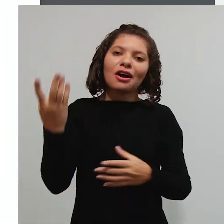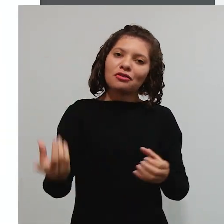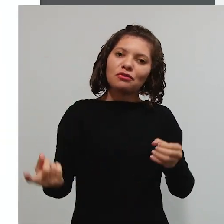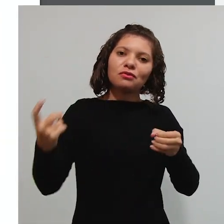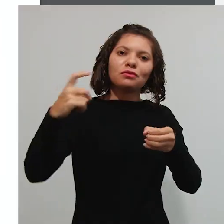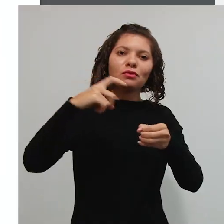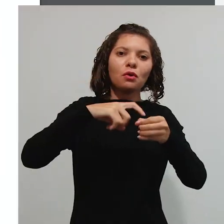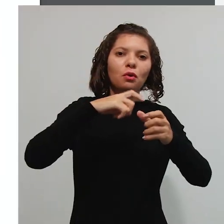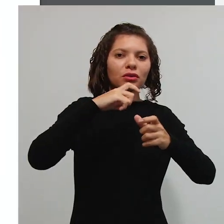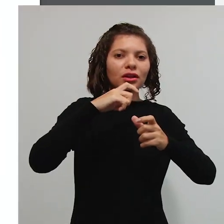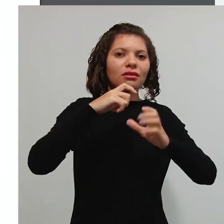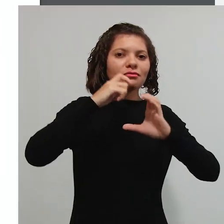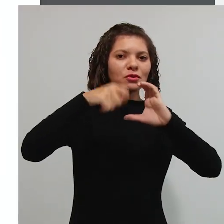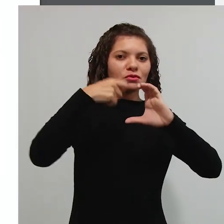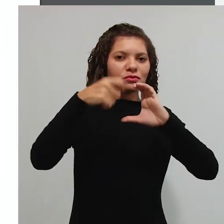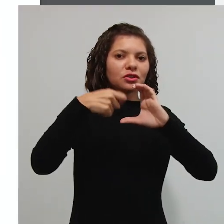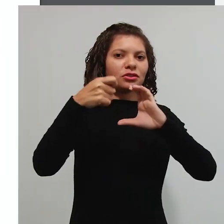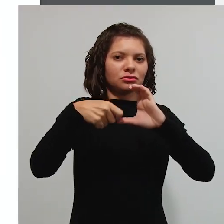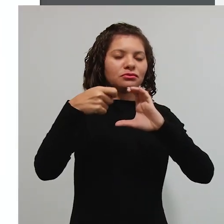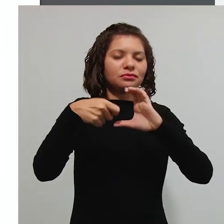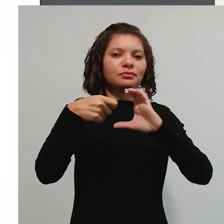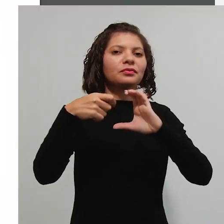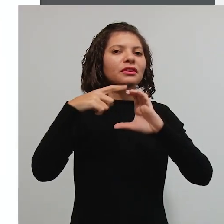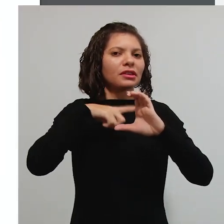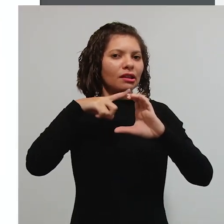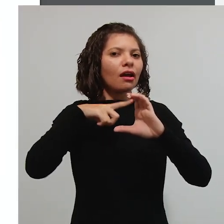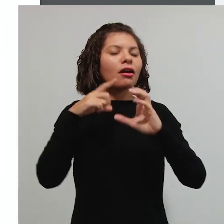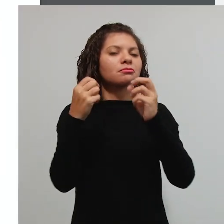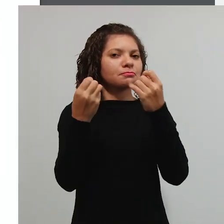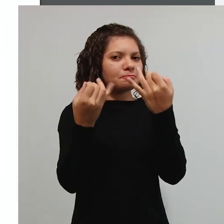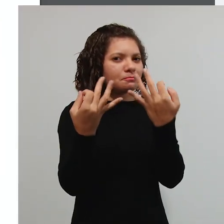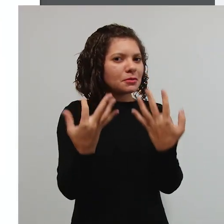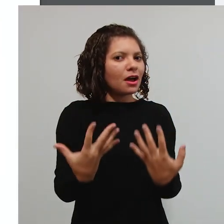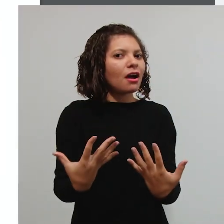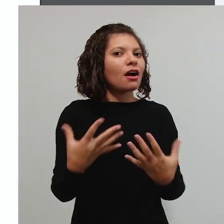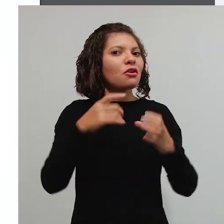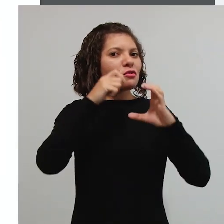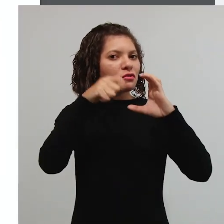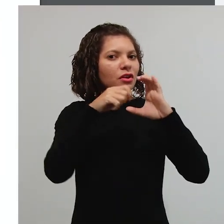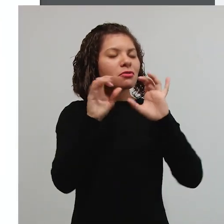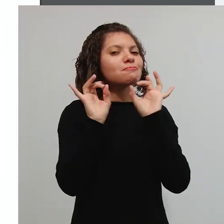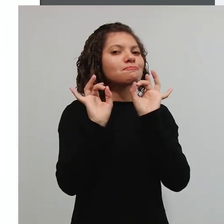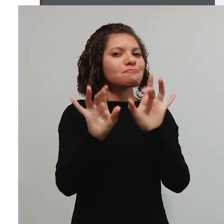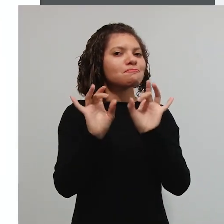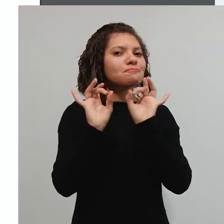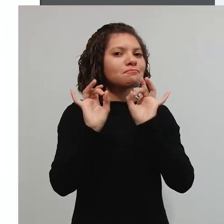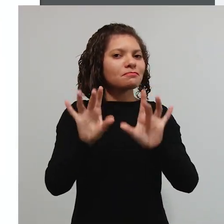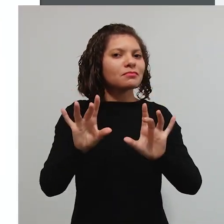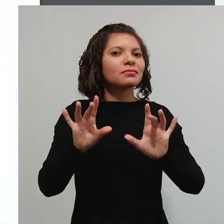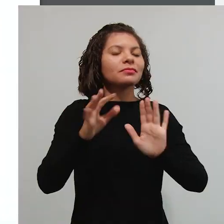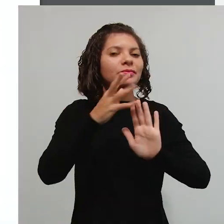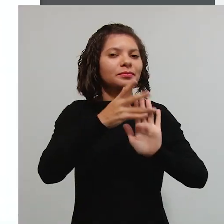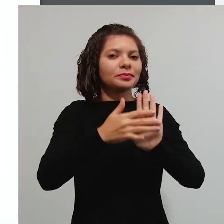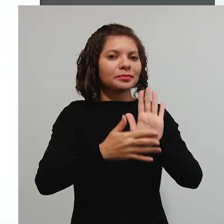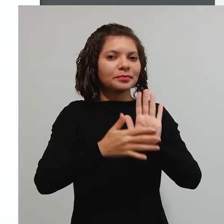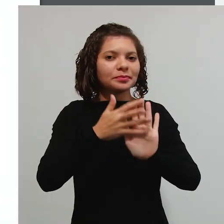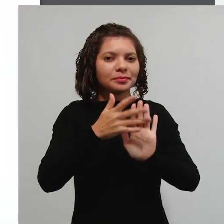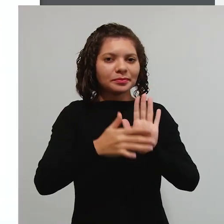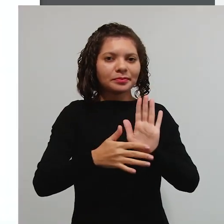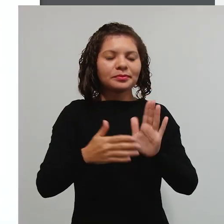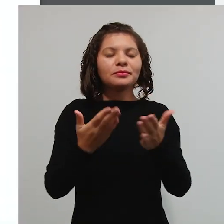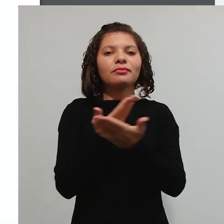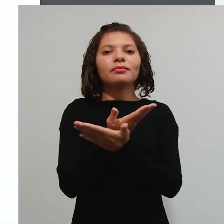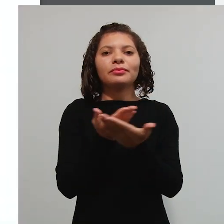assista nossos episódios aí que tem um episódio especial sobre o roteiro conceitual, que